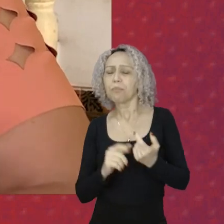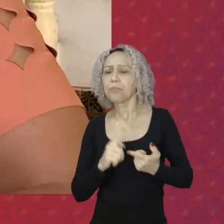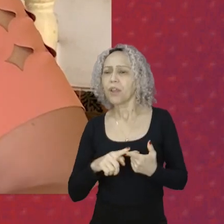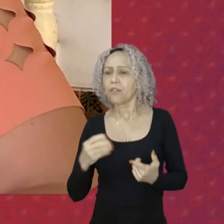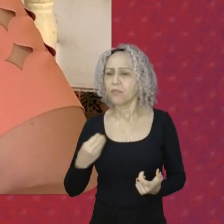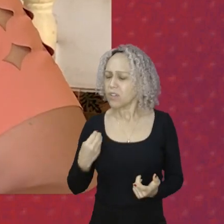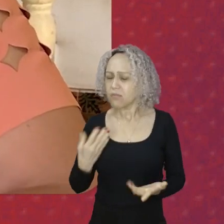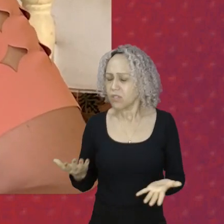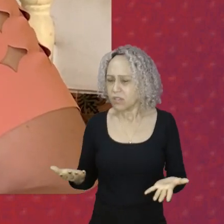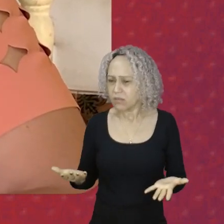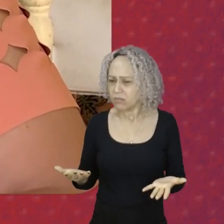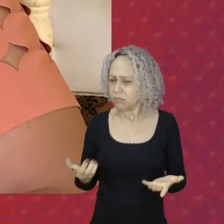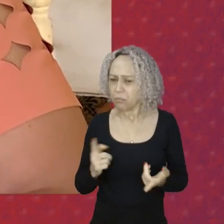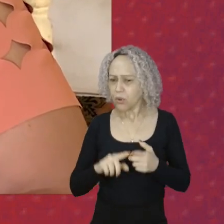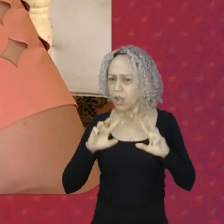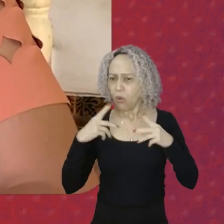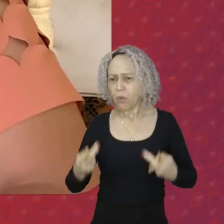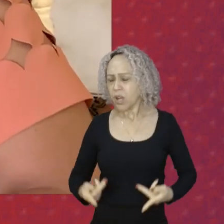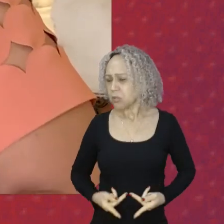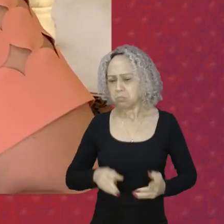de ser humano.